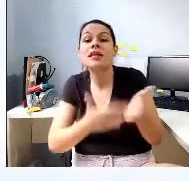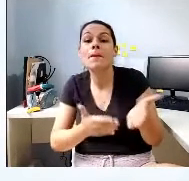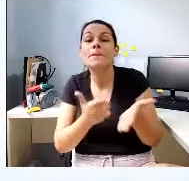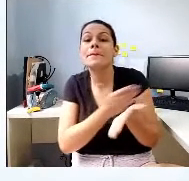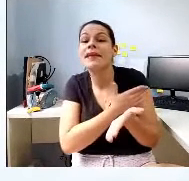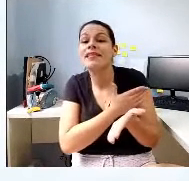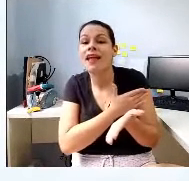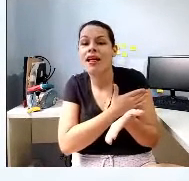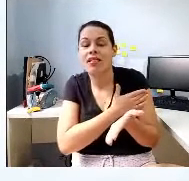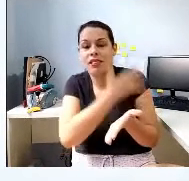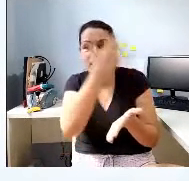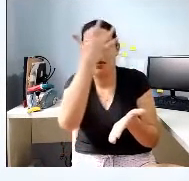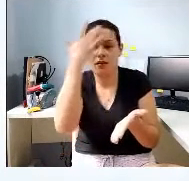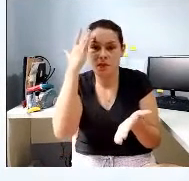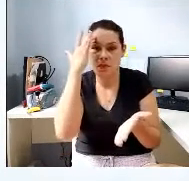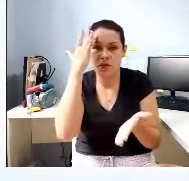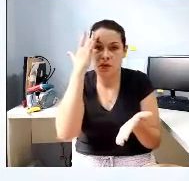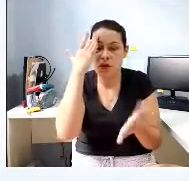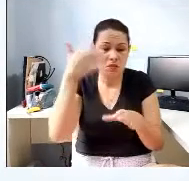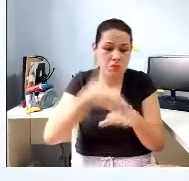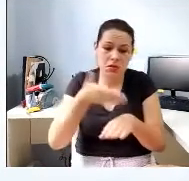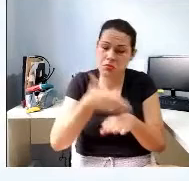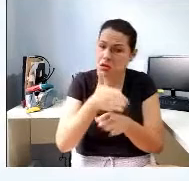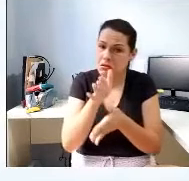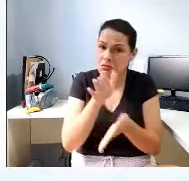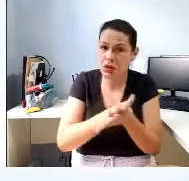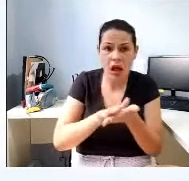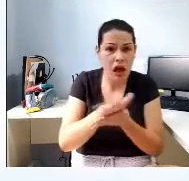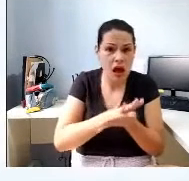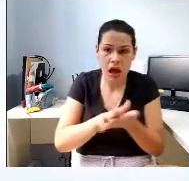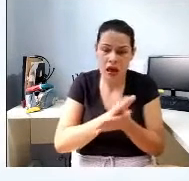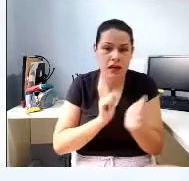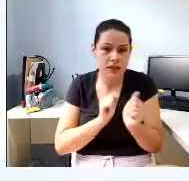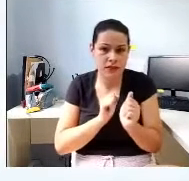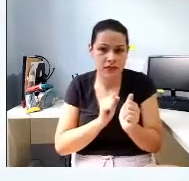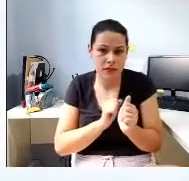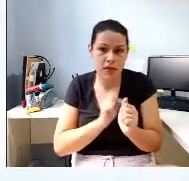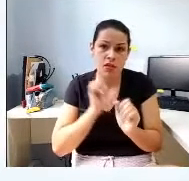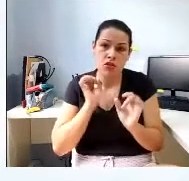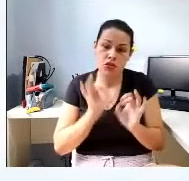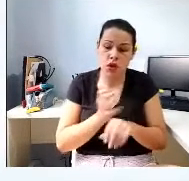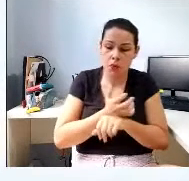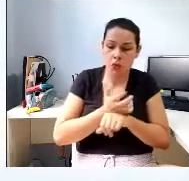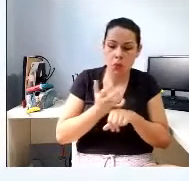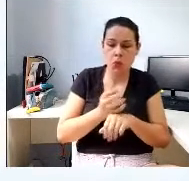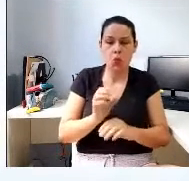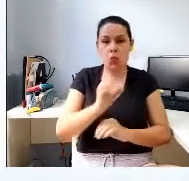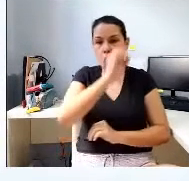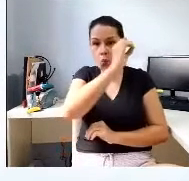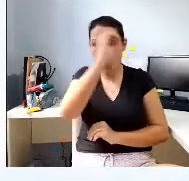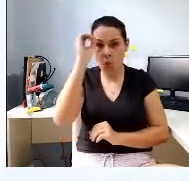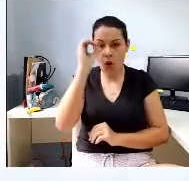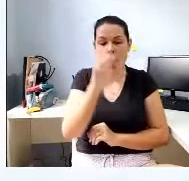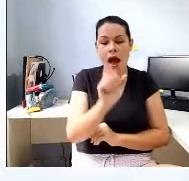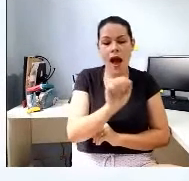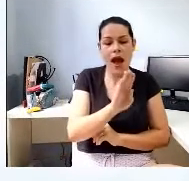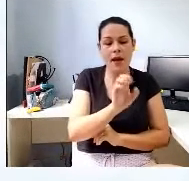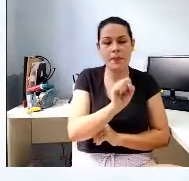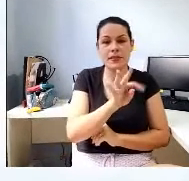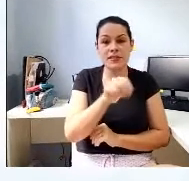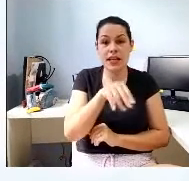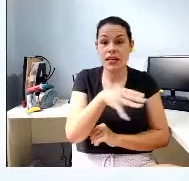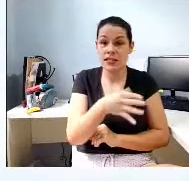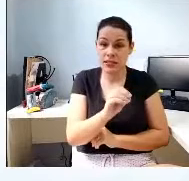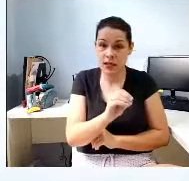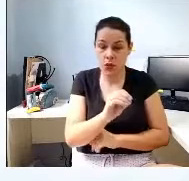eleitorado que não participou, seja por abstenção, seja por nulo e branco. Isso